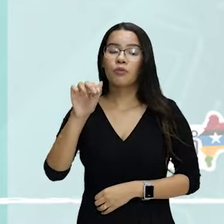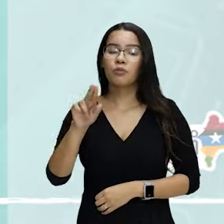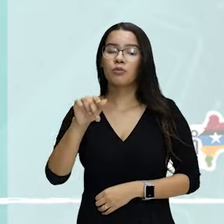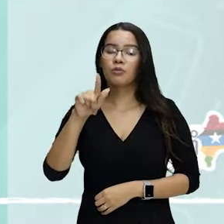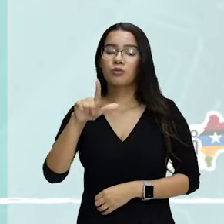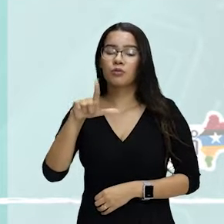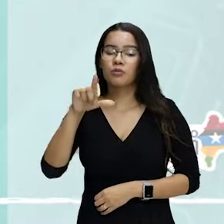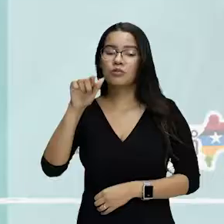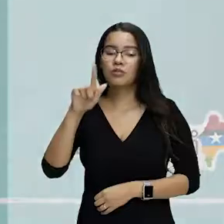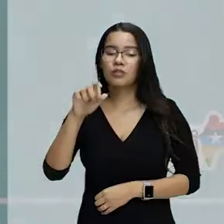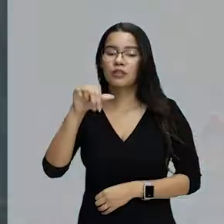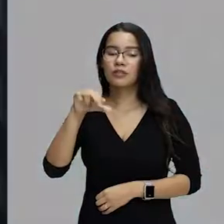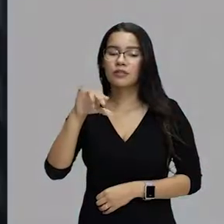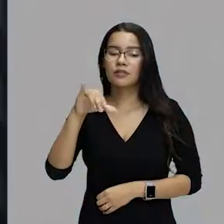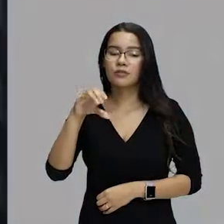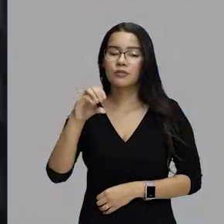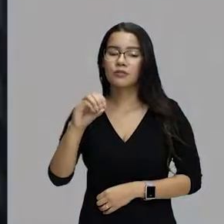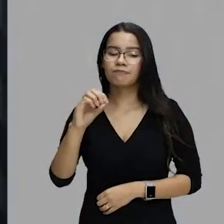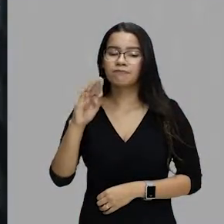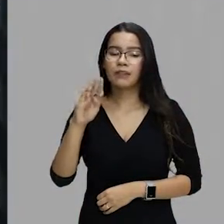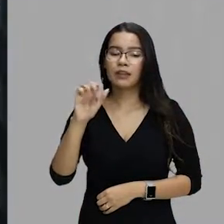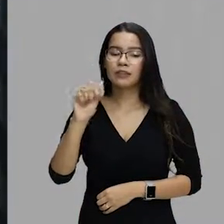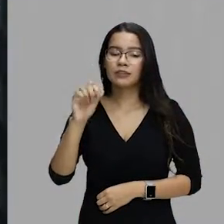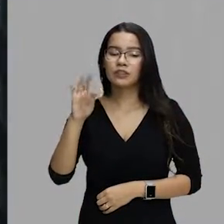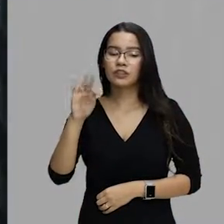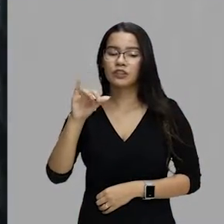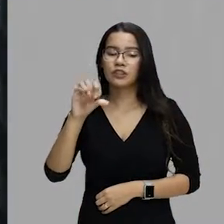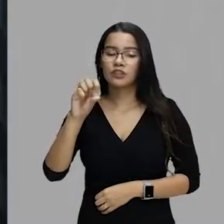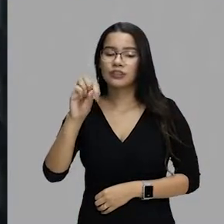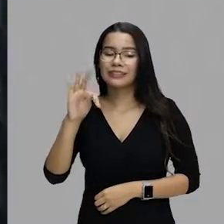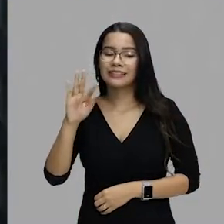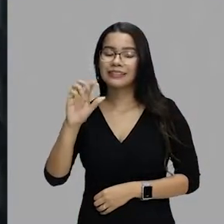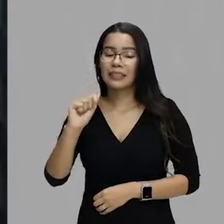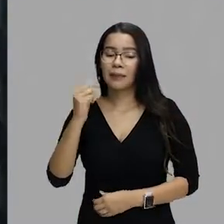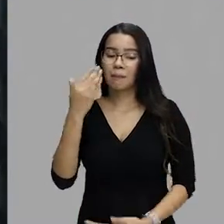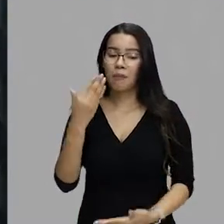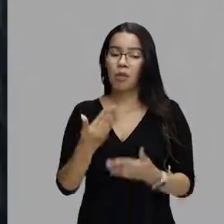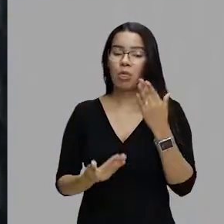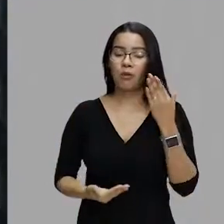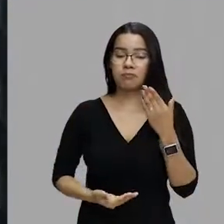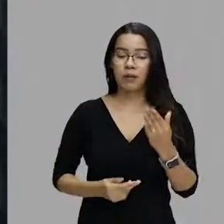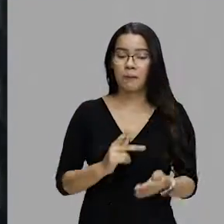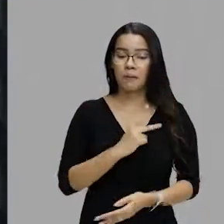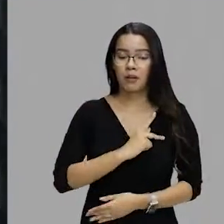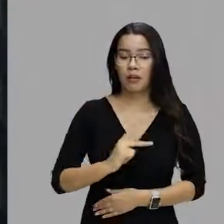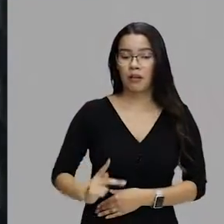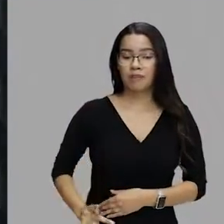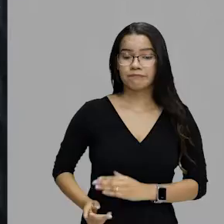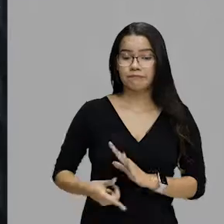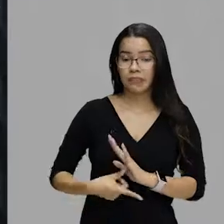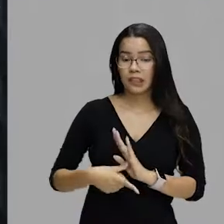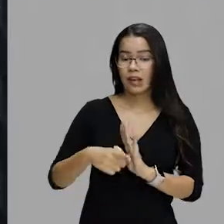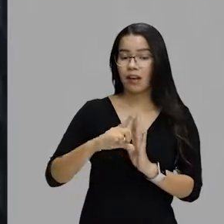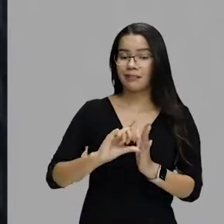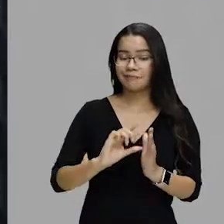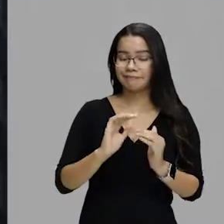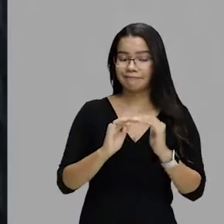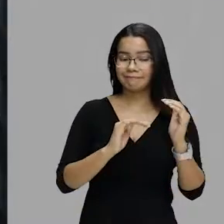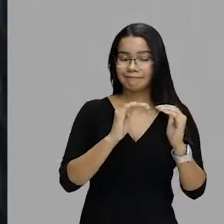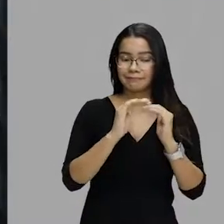pelo processo revolucionário. Antes de falarmos de Batista, seria importante voltar um pouquinho lá